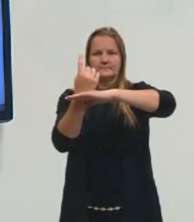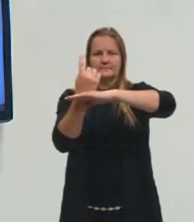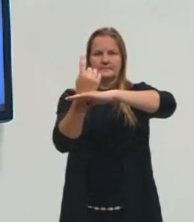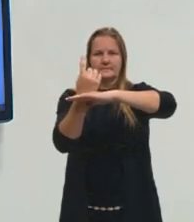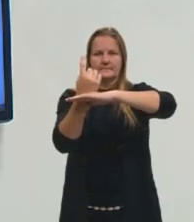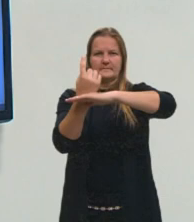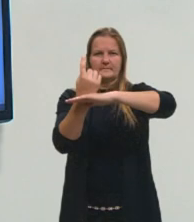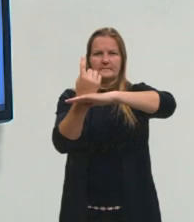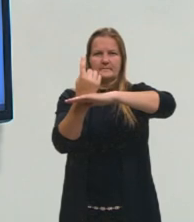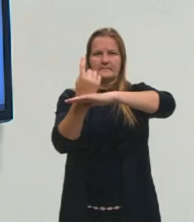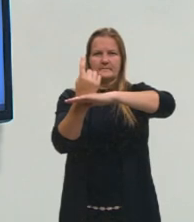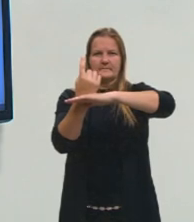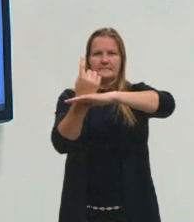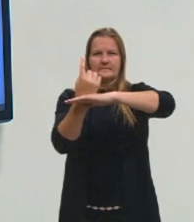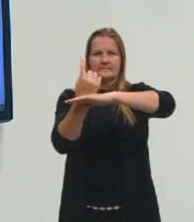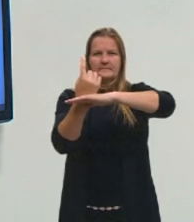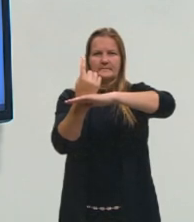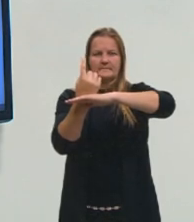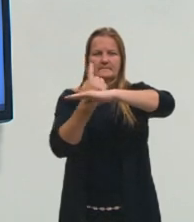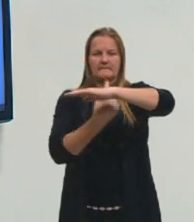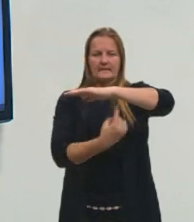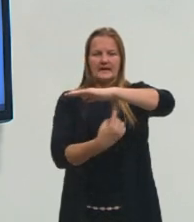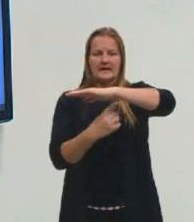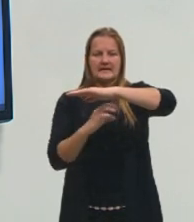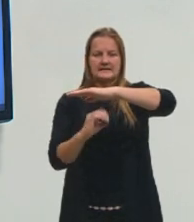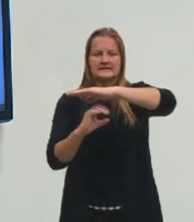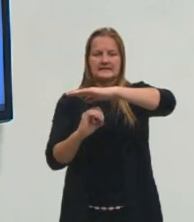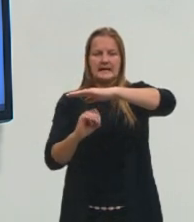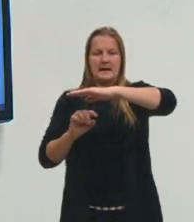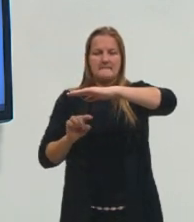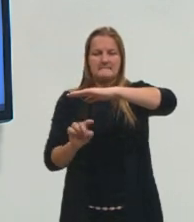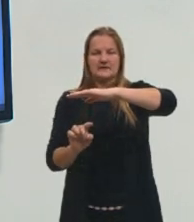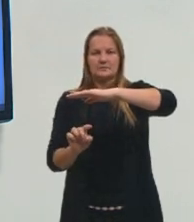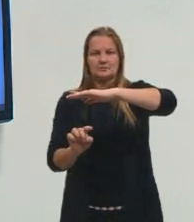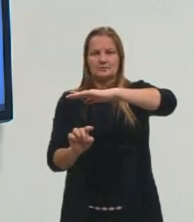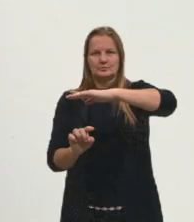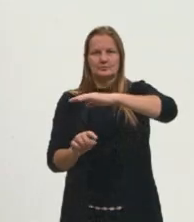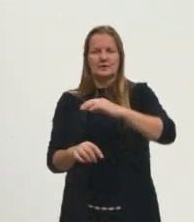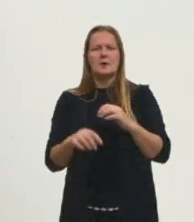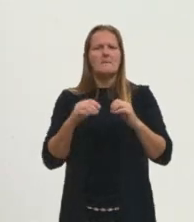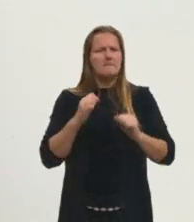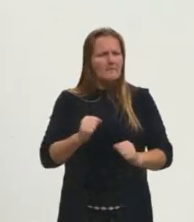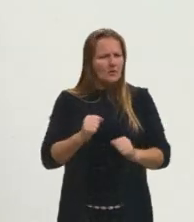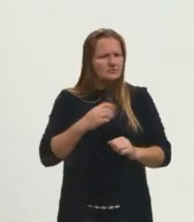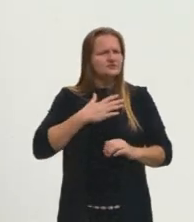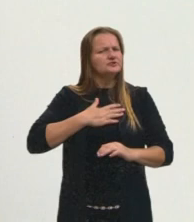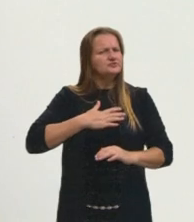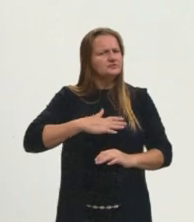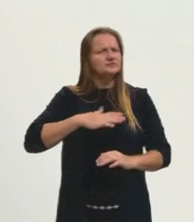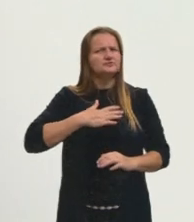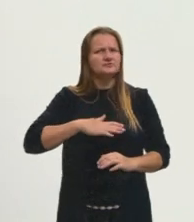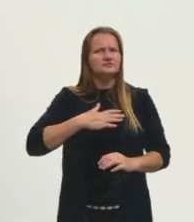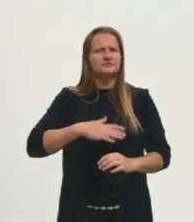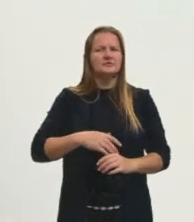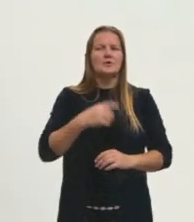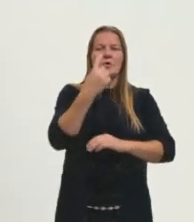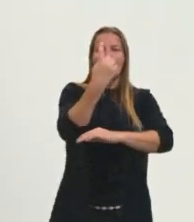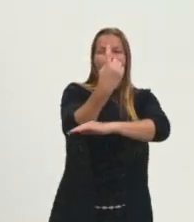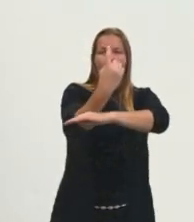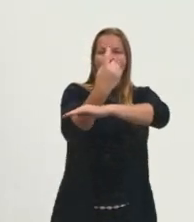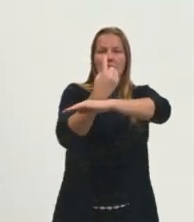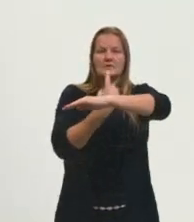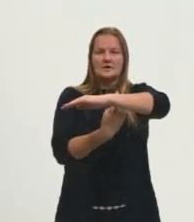resultado vai ser 100 mil a vocês podem fazer passo a passo mas o resultado é isso aqui